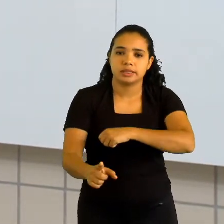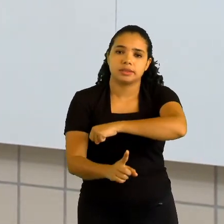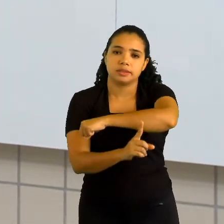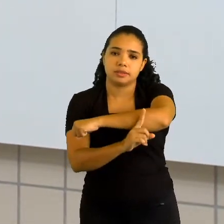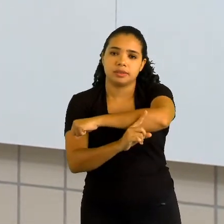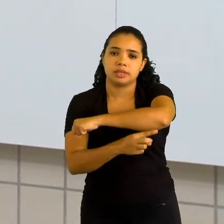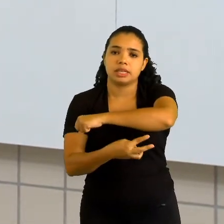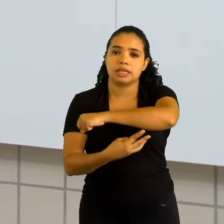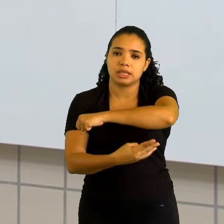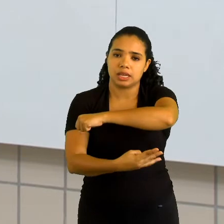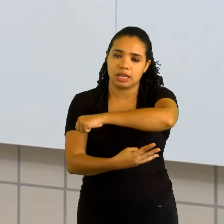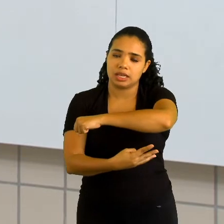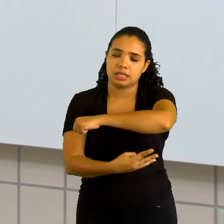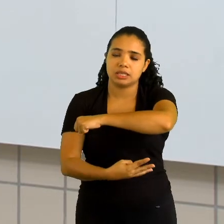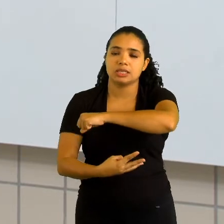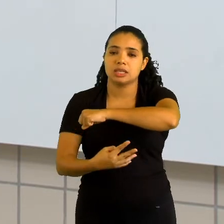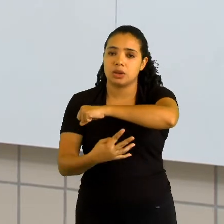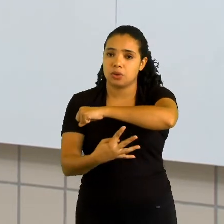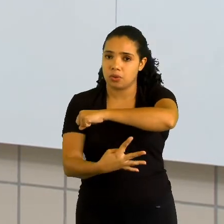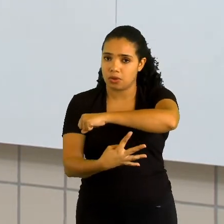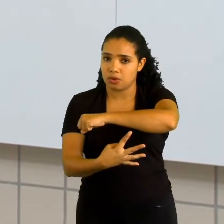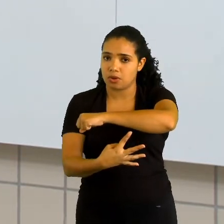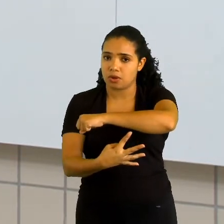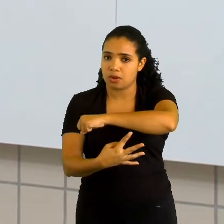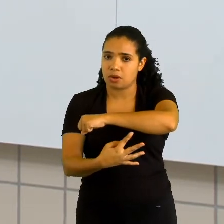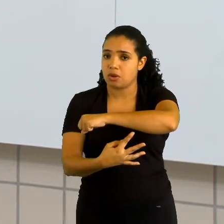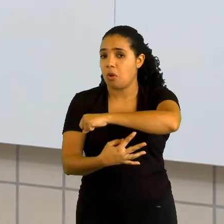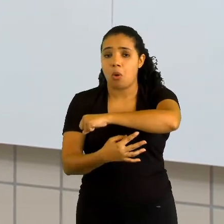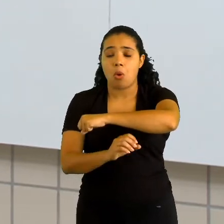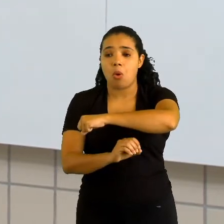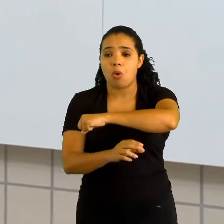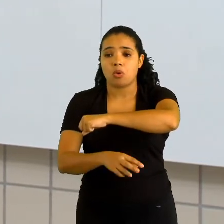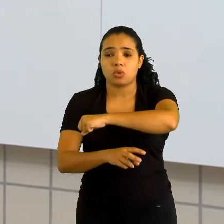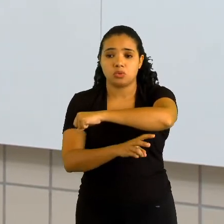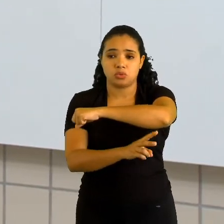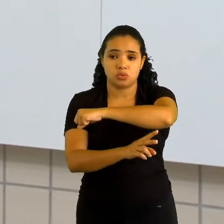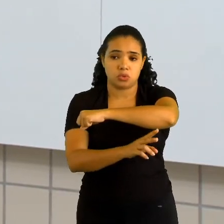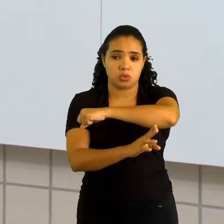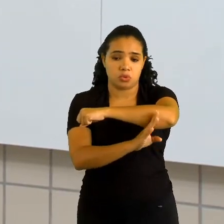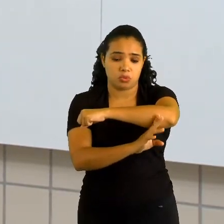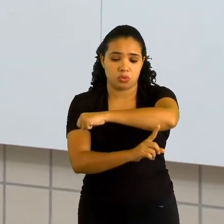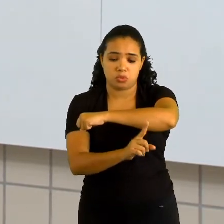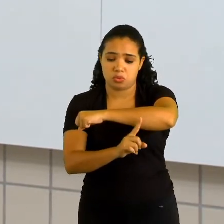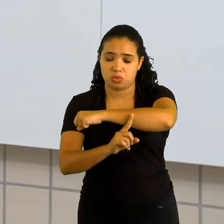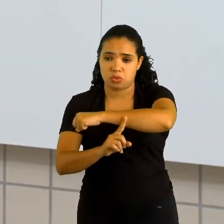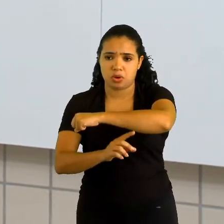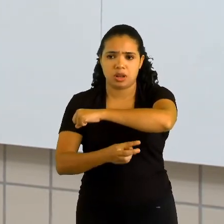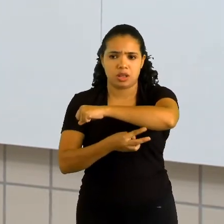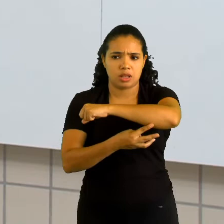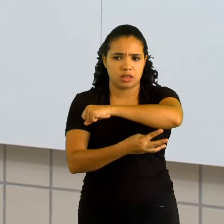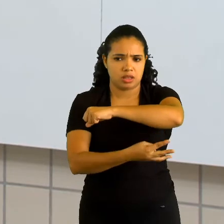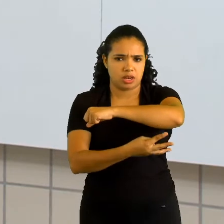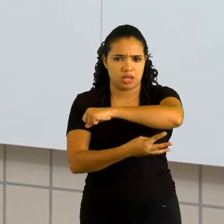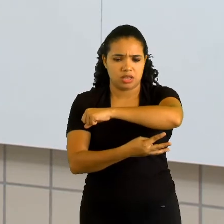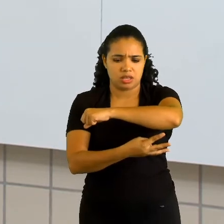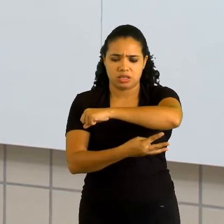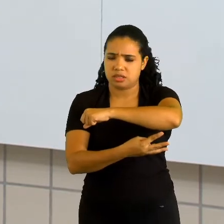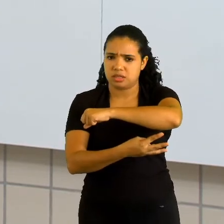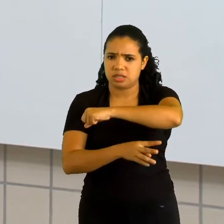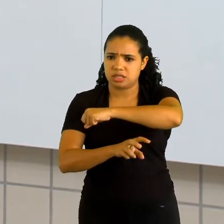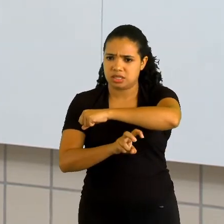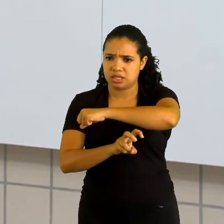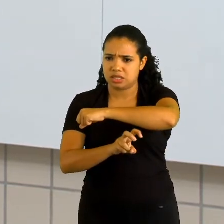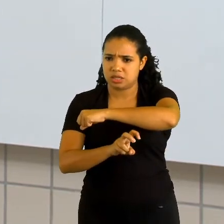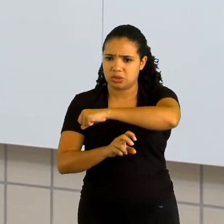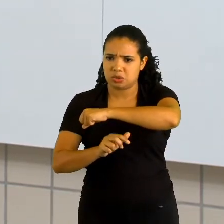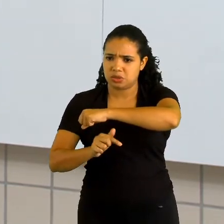3. 3, 5, 7. Uai, pode isso? Eu posso